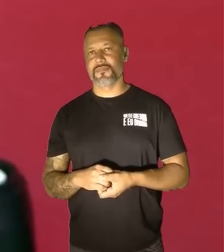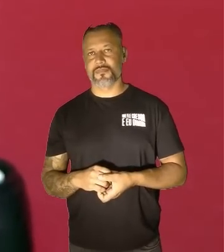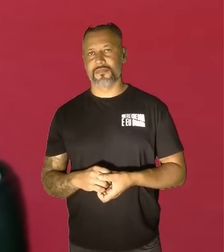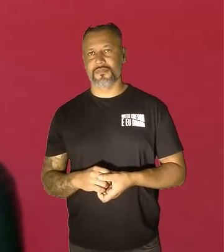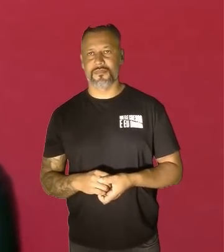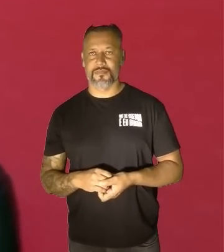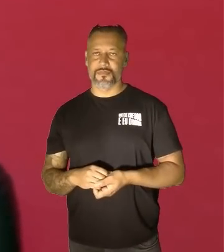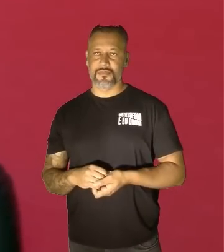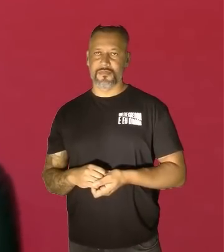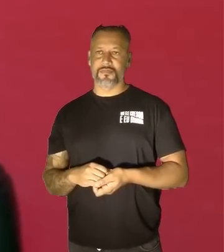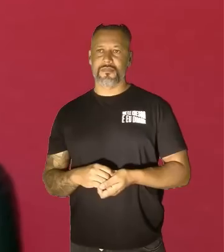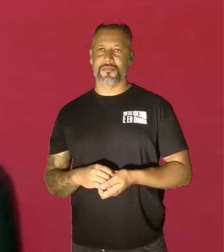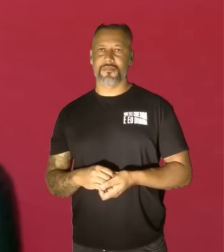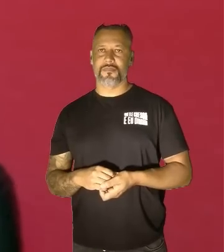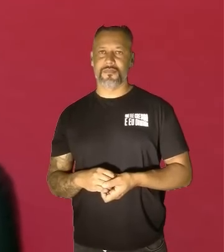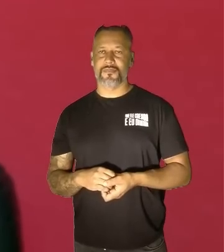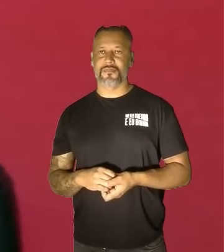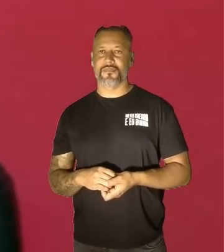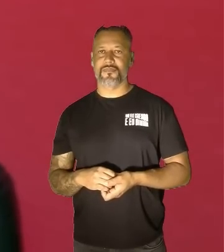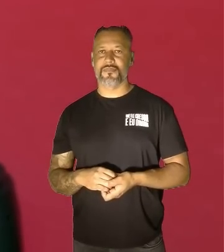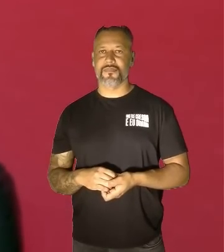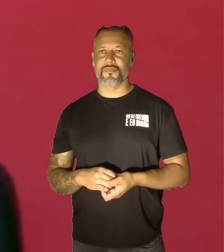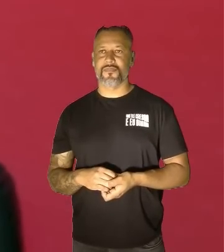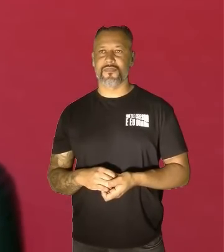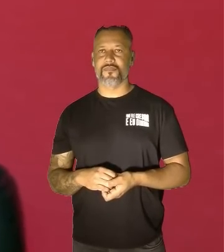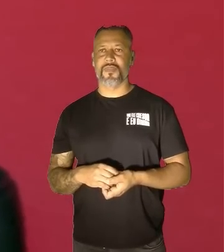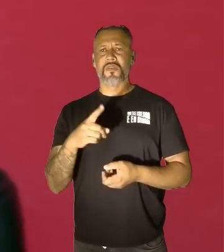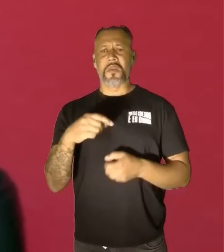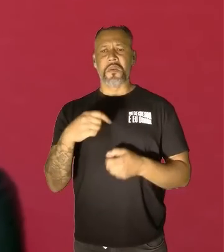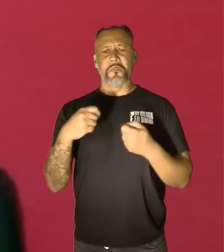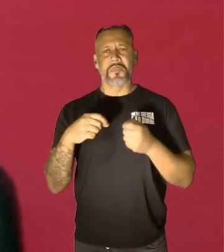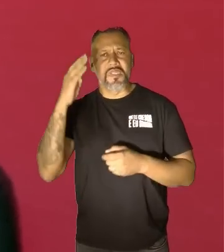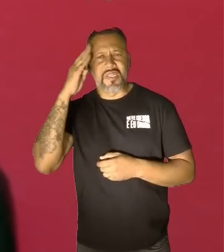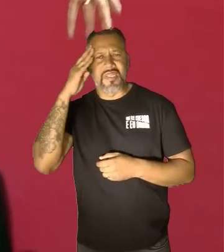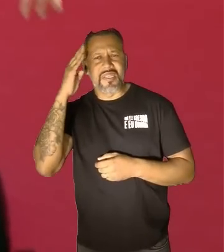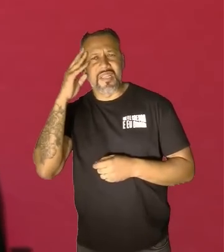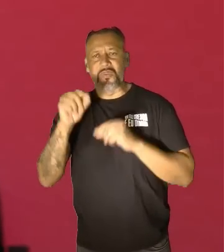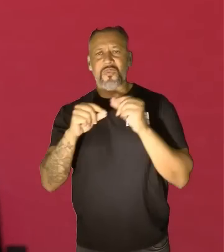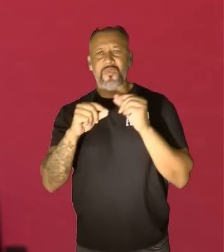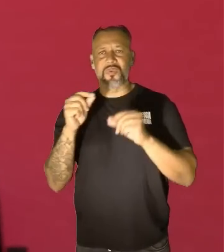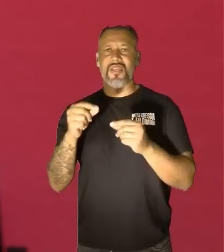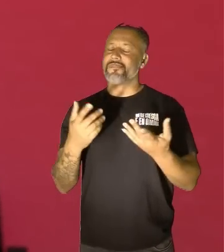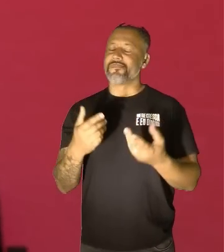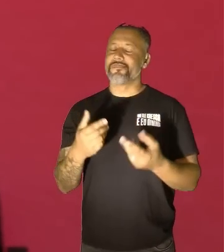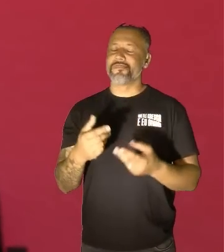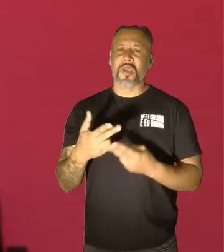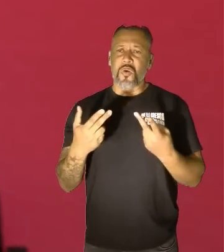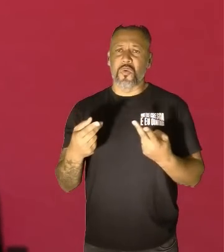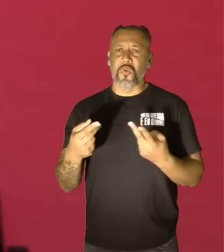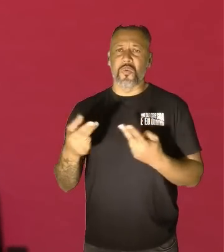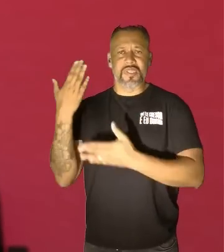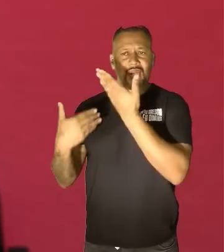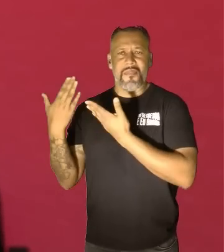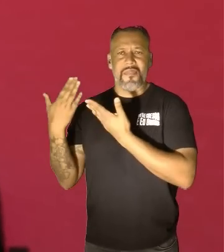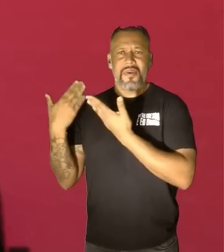do crescimento você vai ter que deixar coisas para trás. A roupa de 5 anos não é a mesma roupa de 6, não é a mesma roupa de 7.